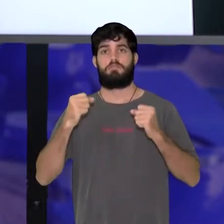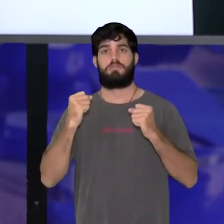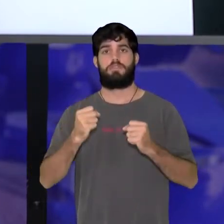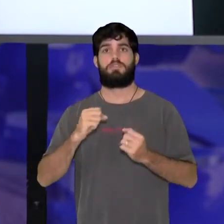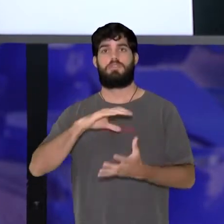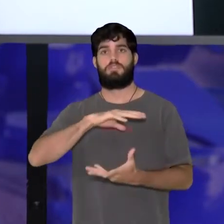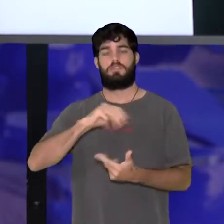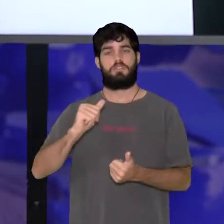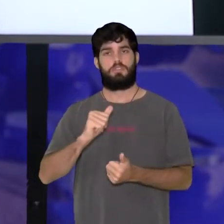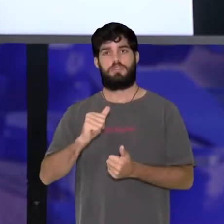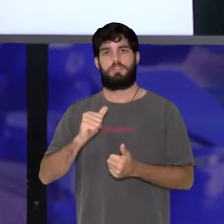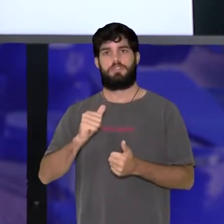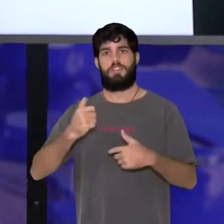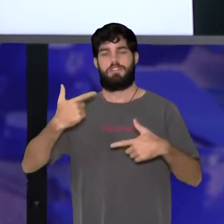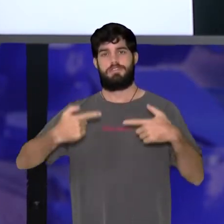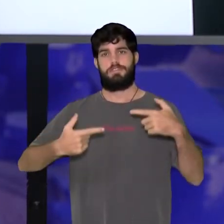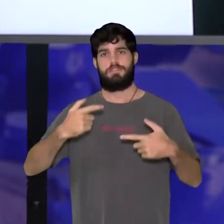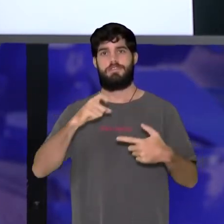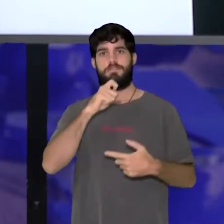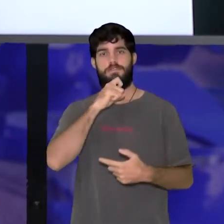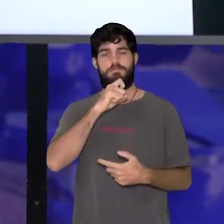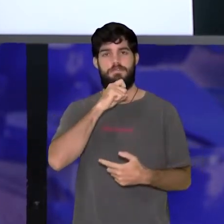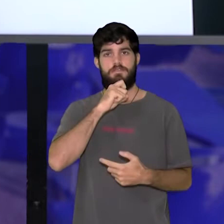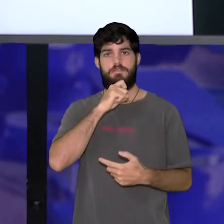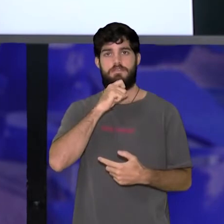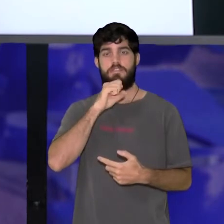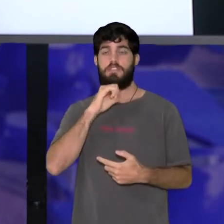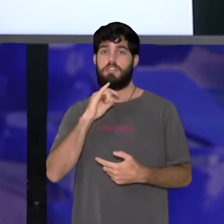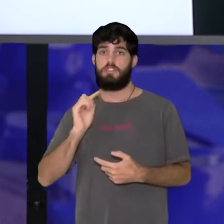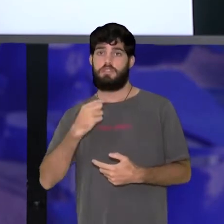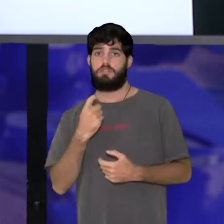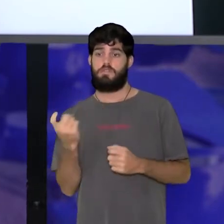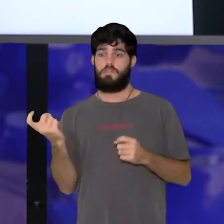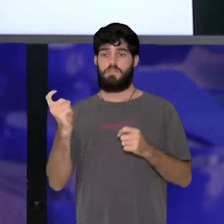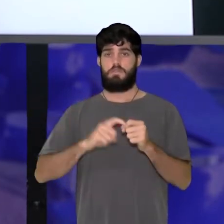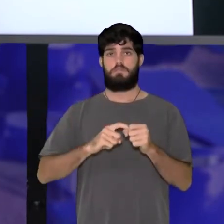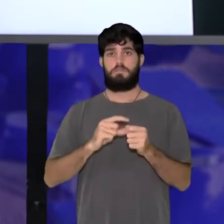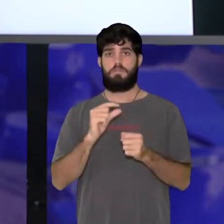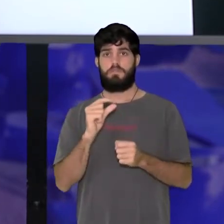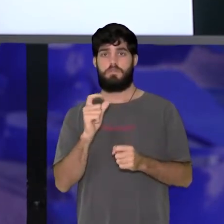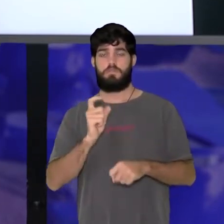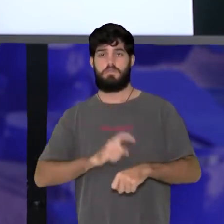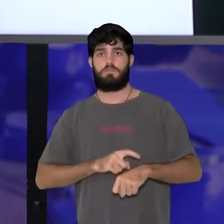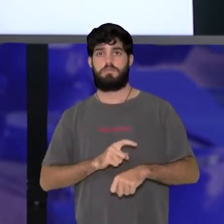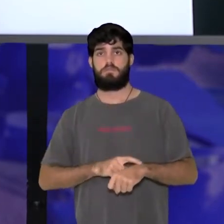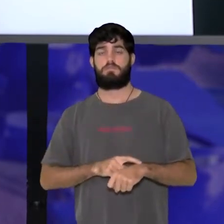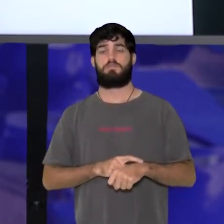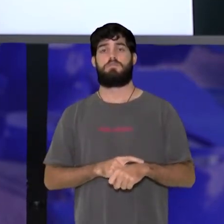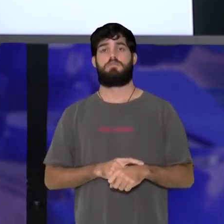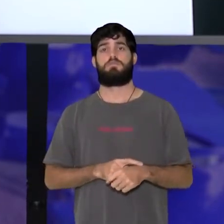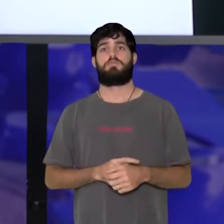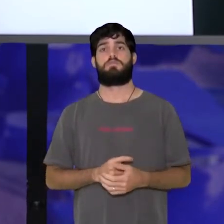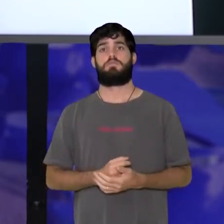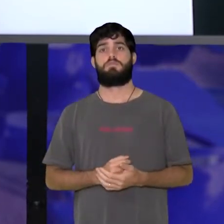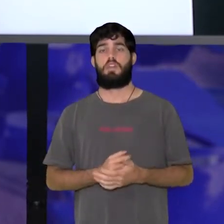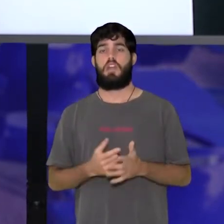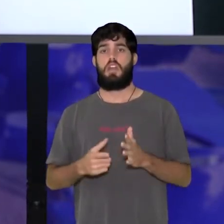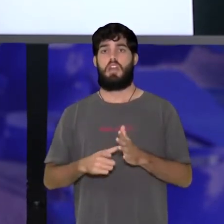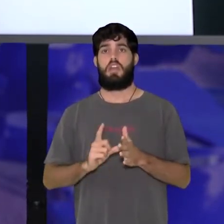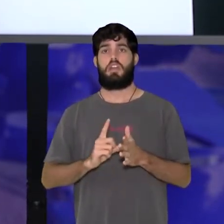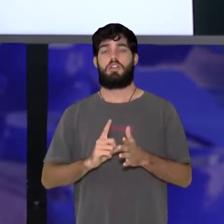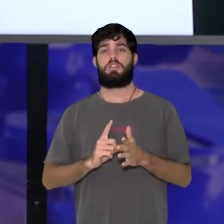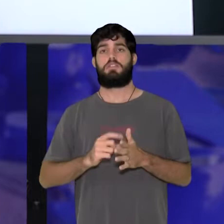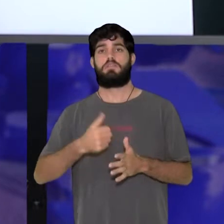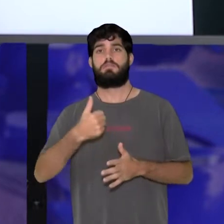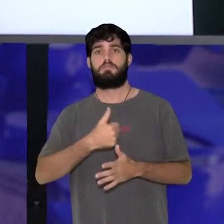mundo durante a Guerra Fria. Se a gente voltar um pouquinho no tempo, no começo do século passado, antes da Primeira Guerra